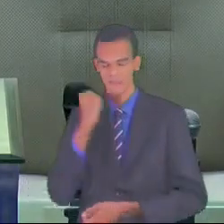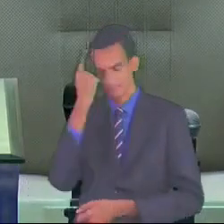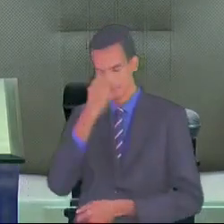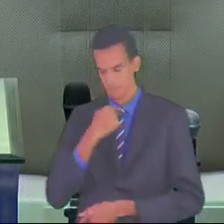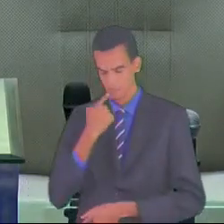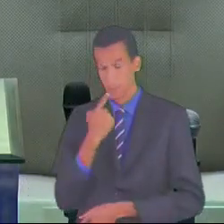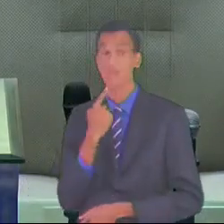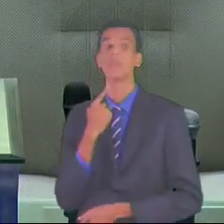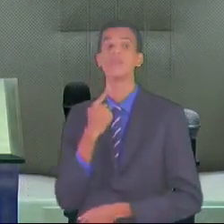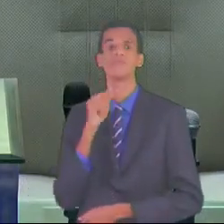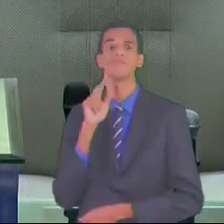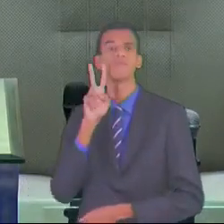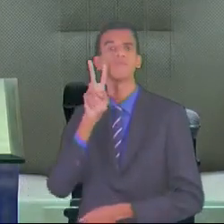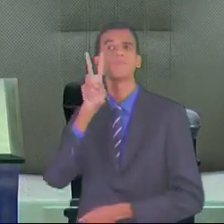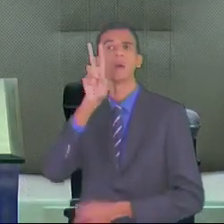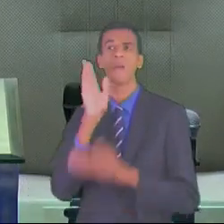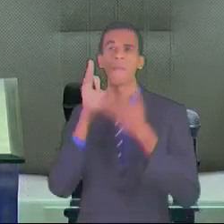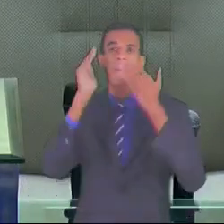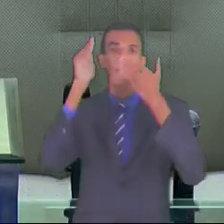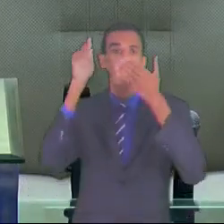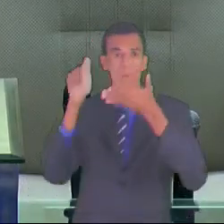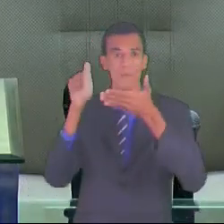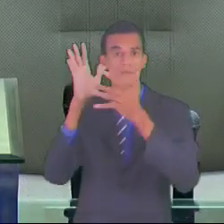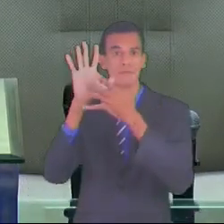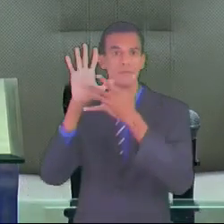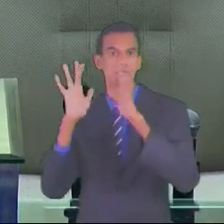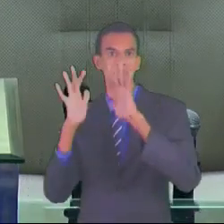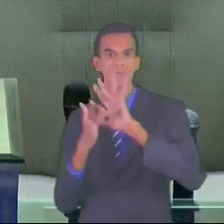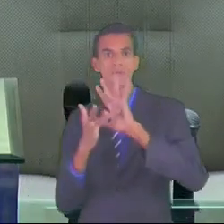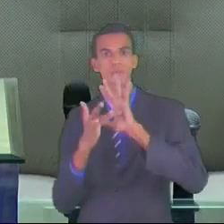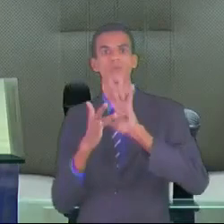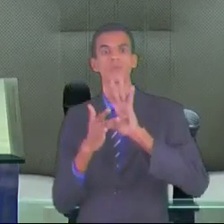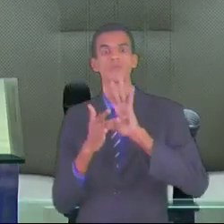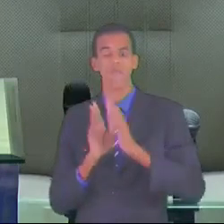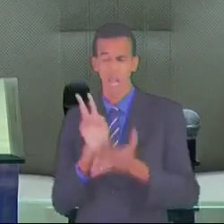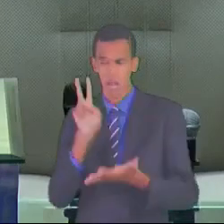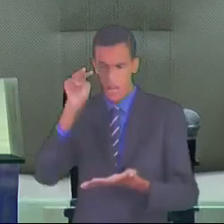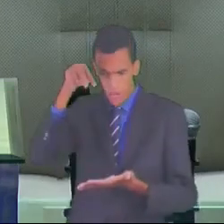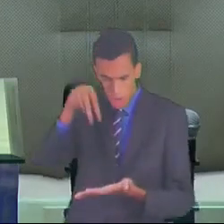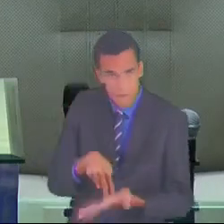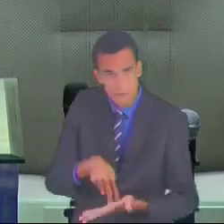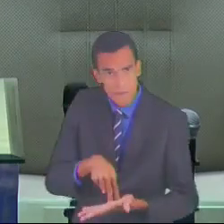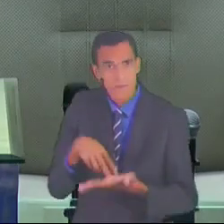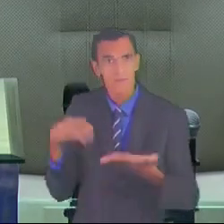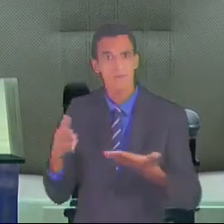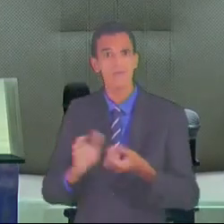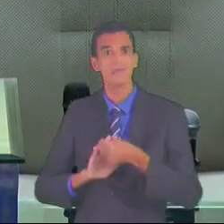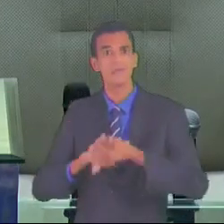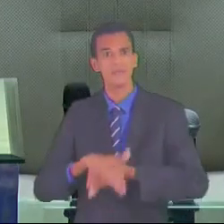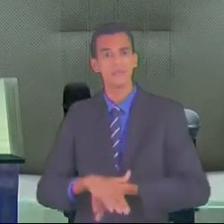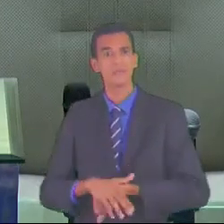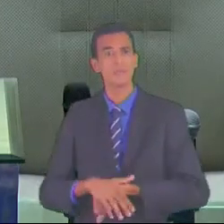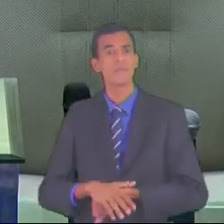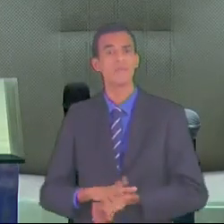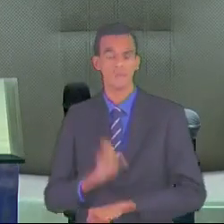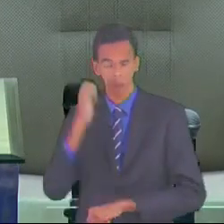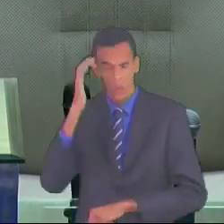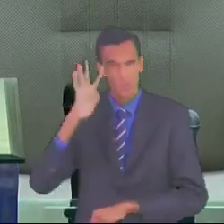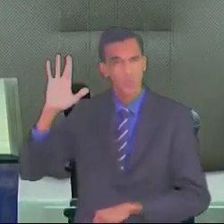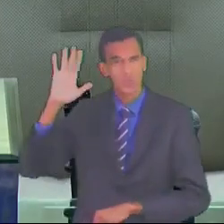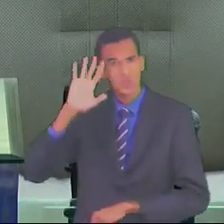cabeça, olhe para o alvo que é Cristo Jesus. Ele te diz, levante-se nesta noite, recobre os sonhos,